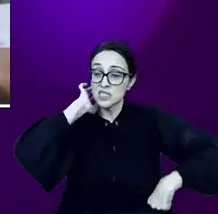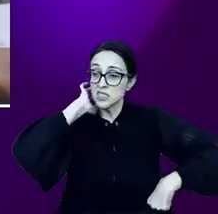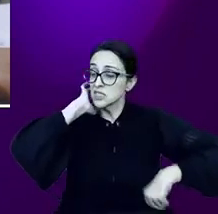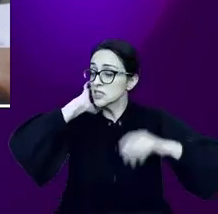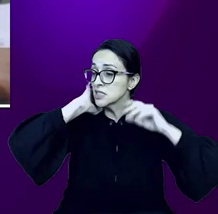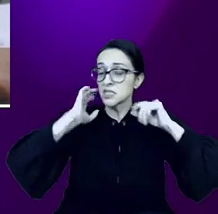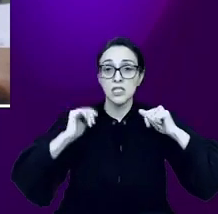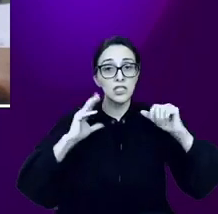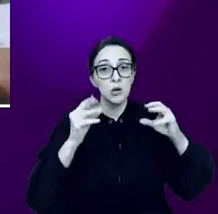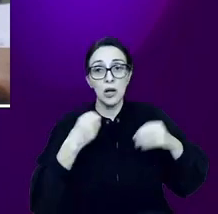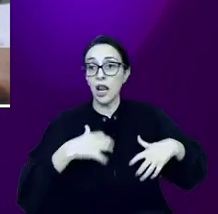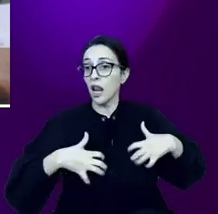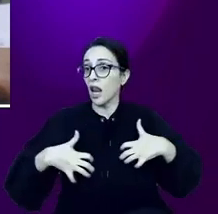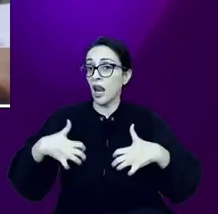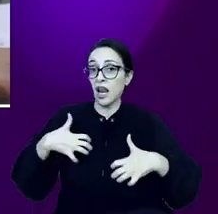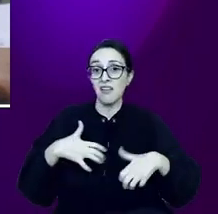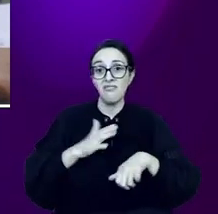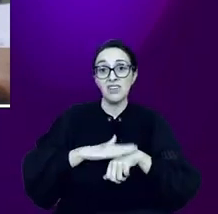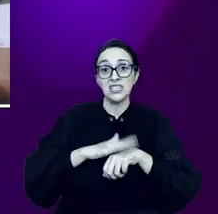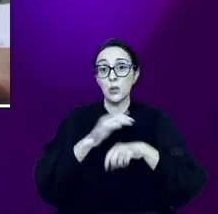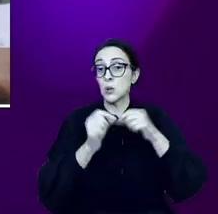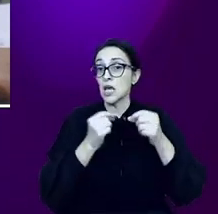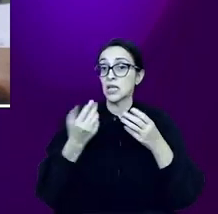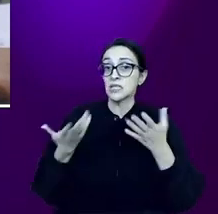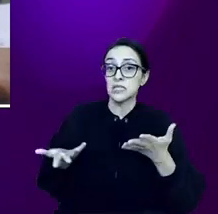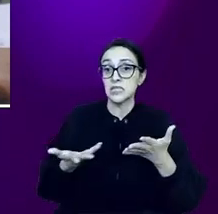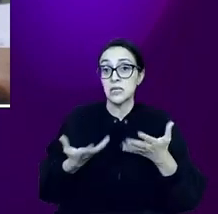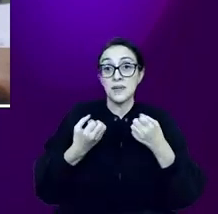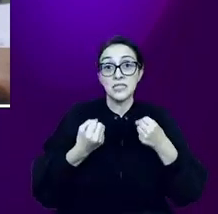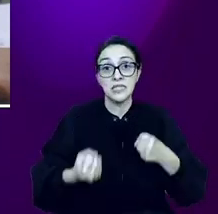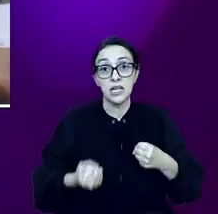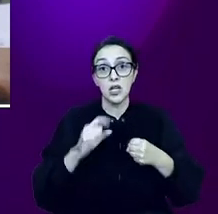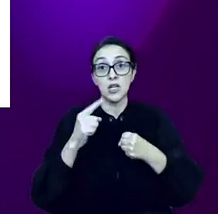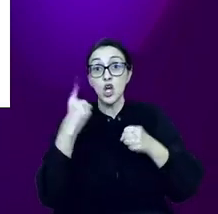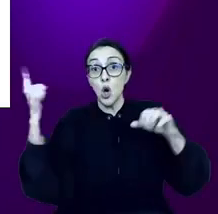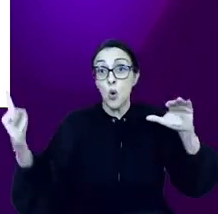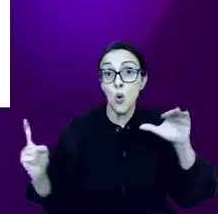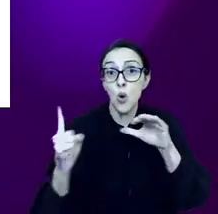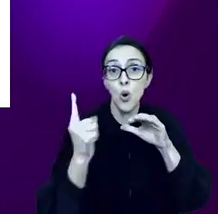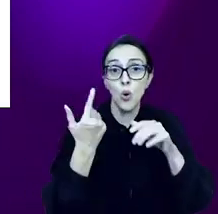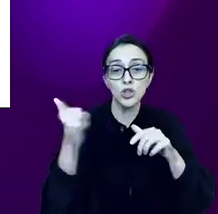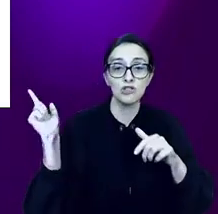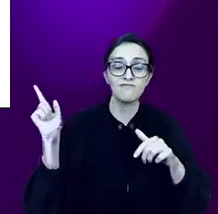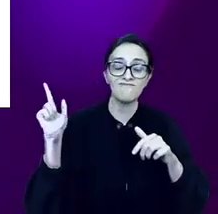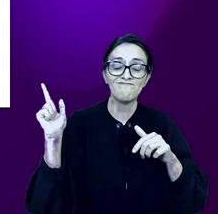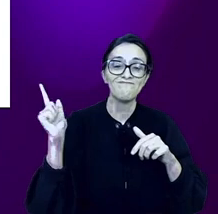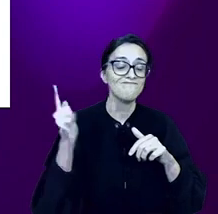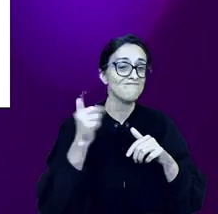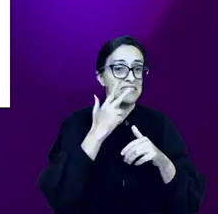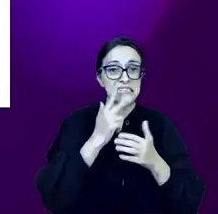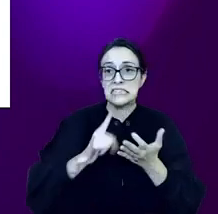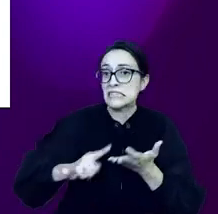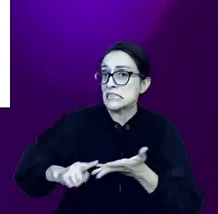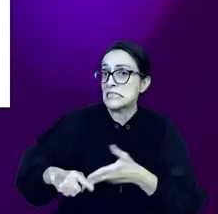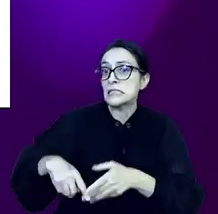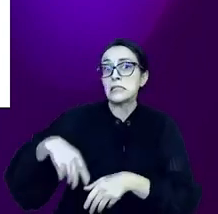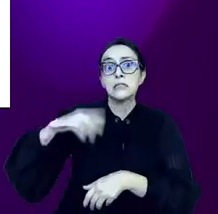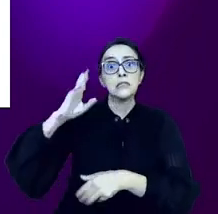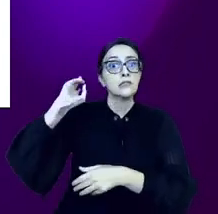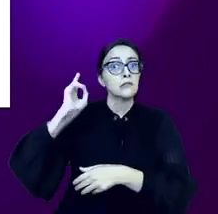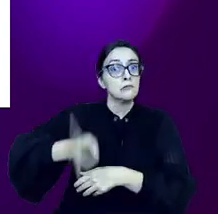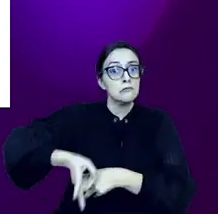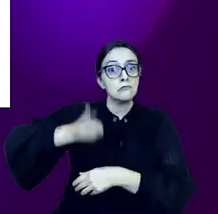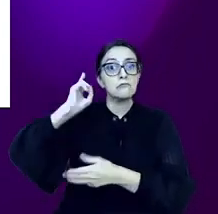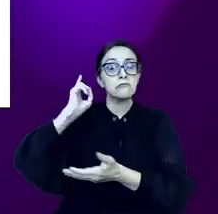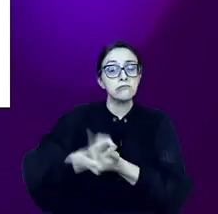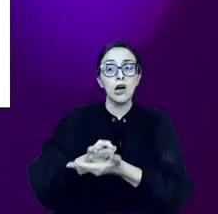sem saber muito o que fazer diante de uma situação de sobrecarga e já chegando um outro paciente. Infelizmente, isso é regra, e tentar estabelecer os modelos prognósticos